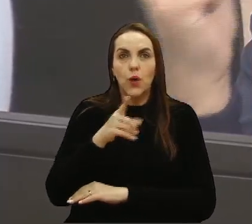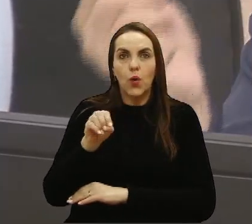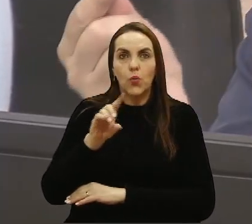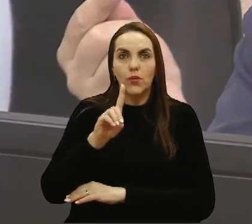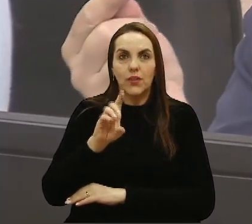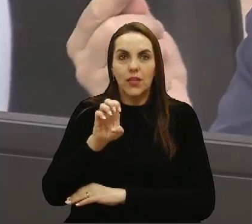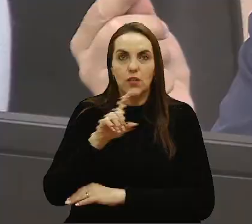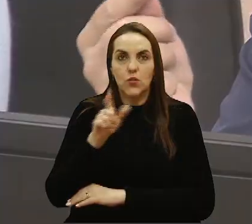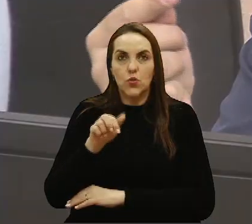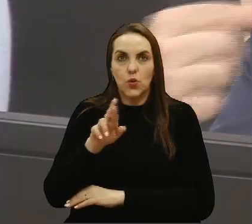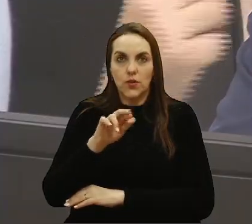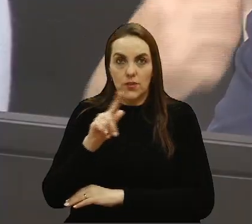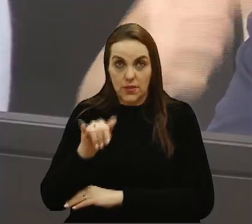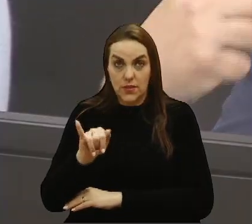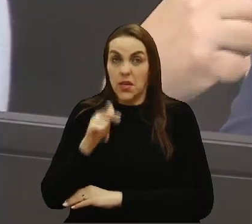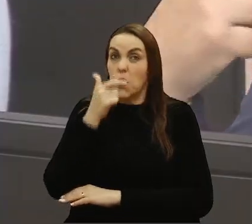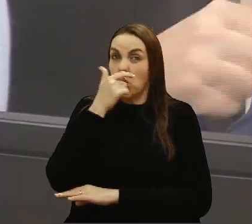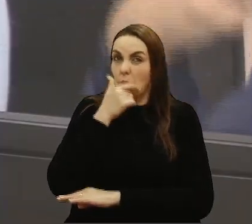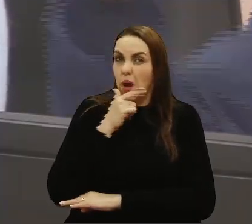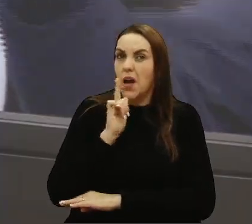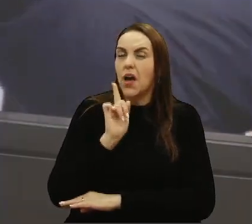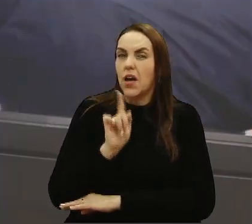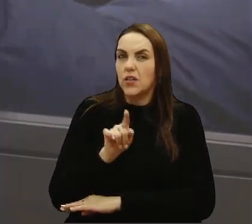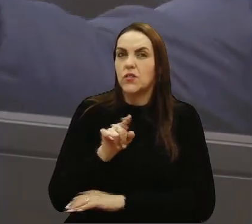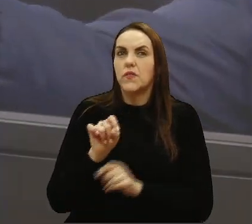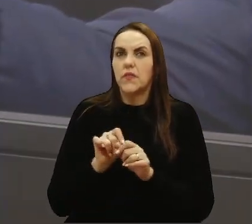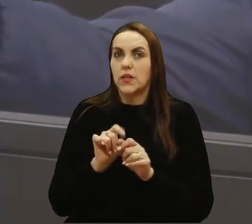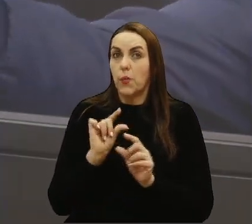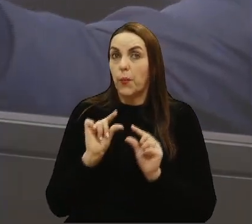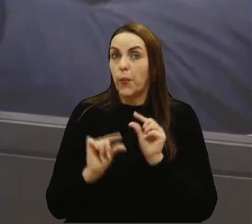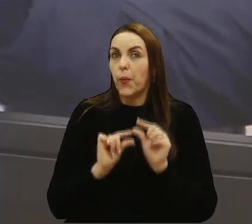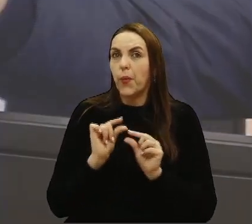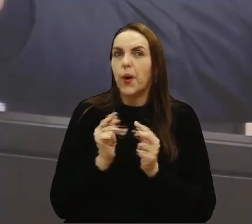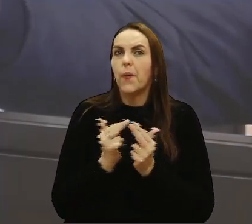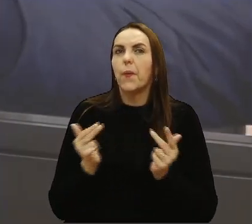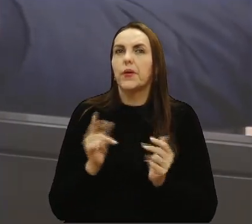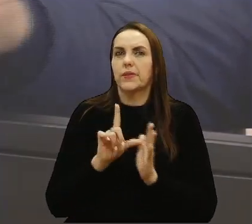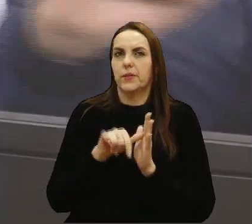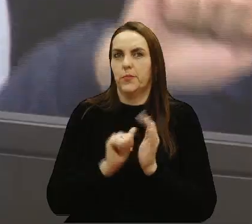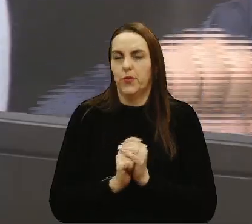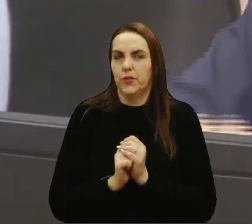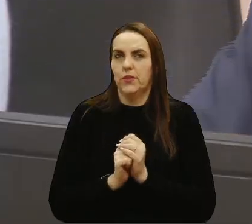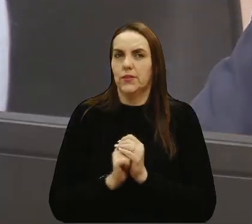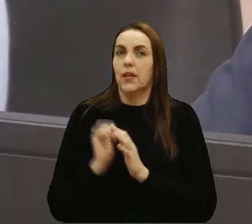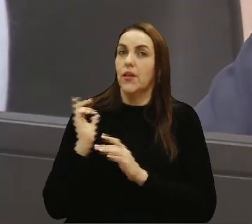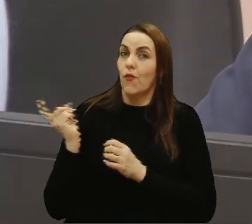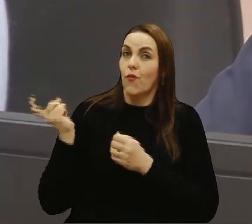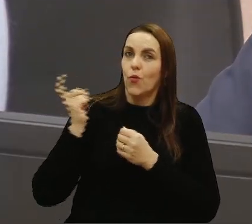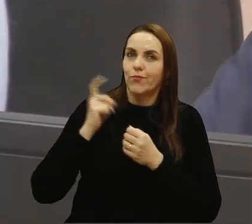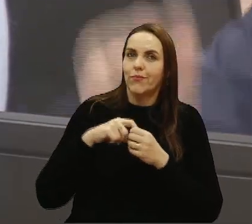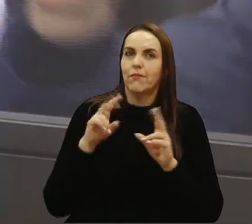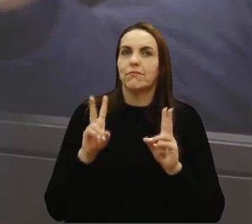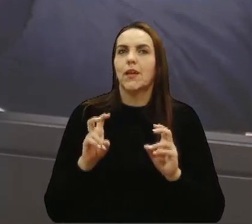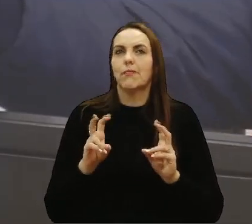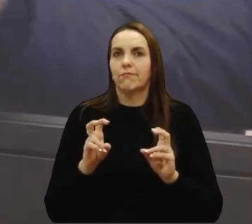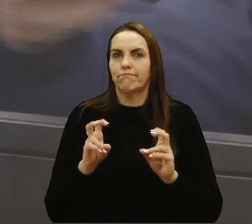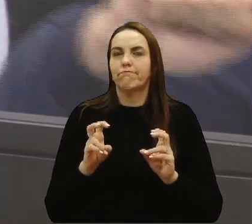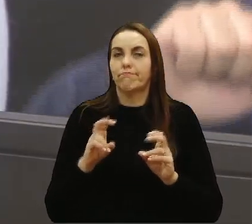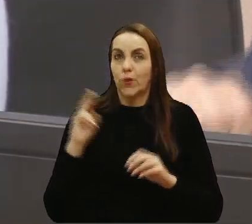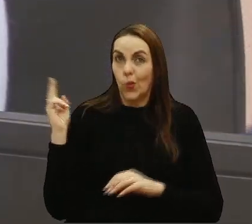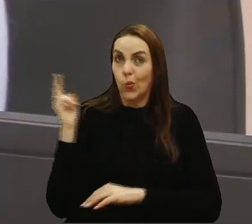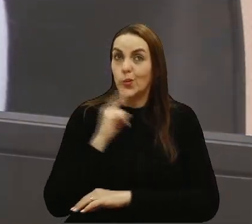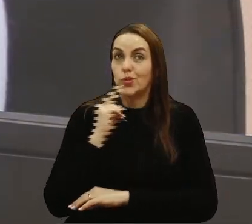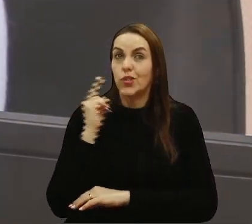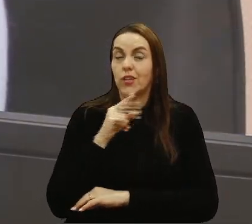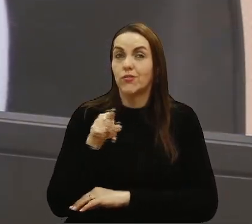Eu até acho que foi feito pouco depois. Acho que nós temos que retomar o tema